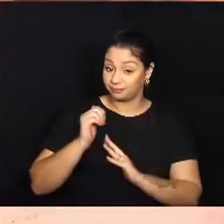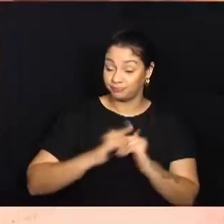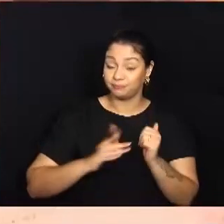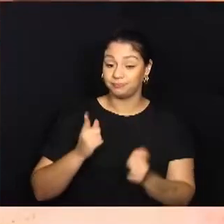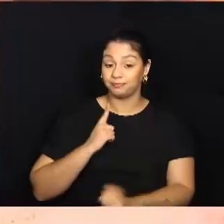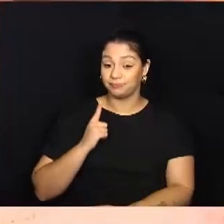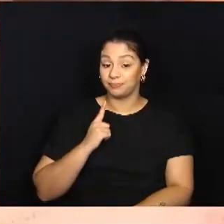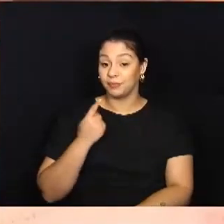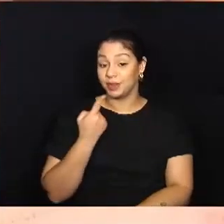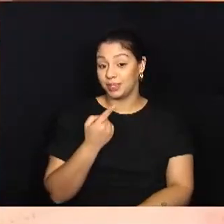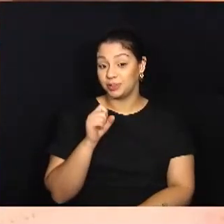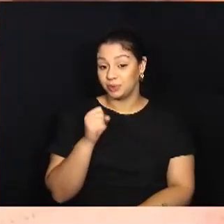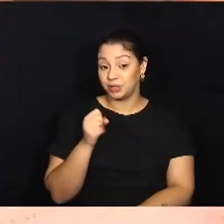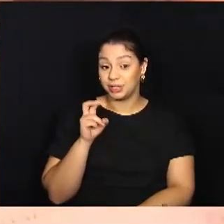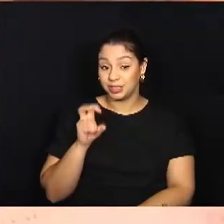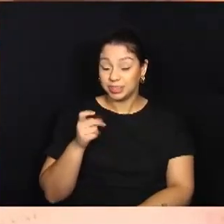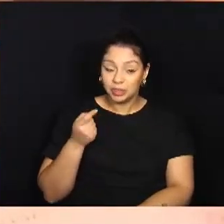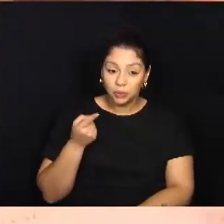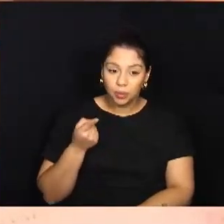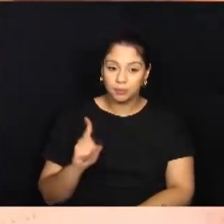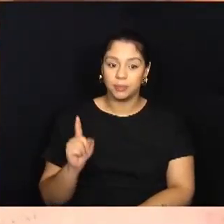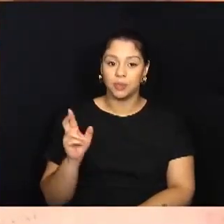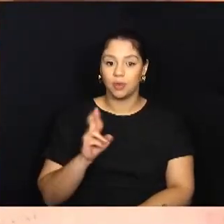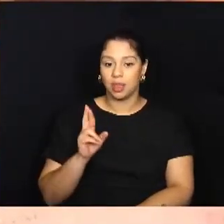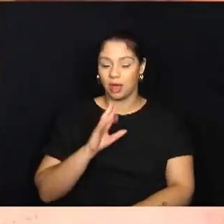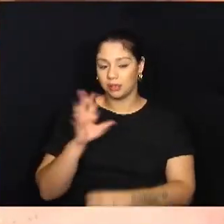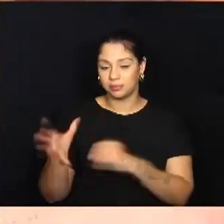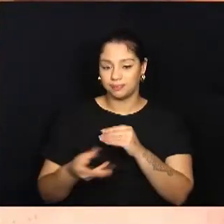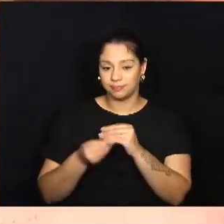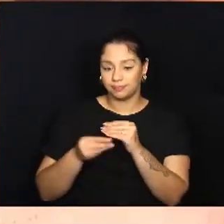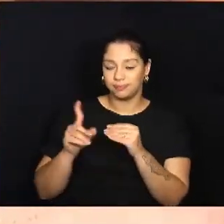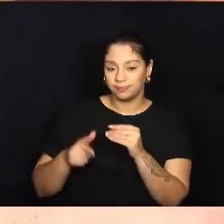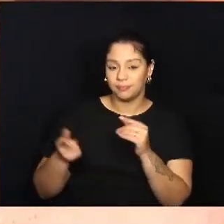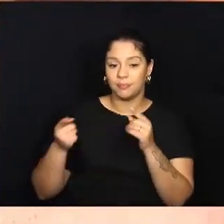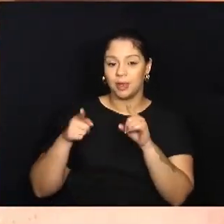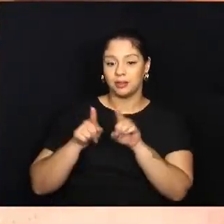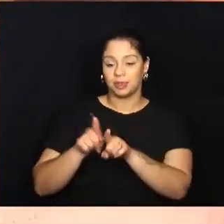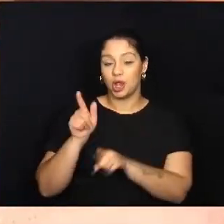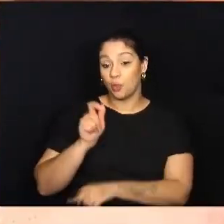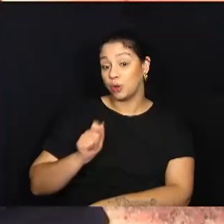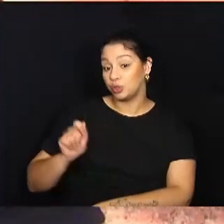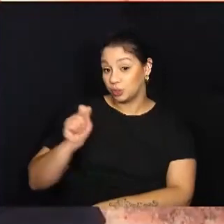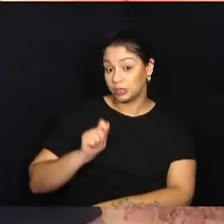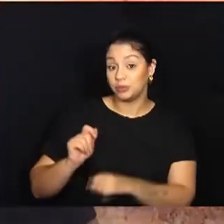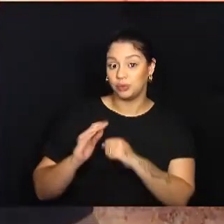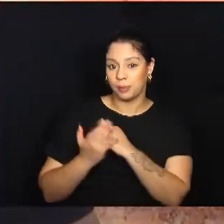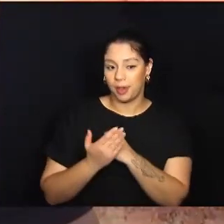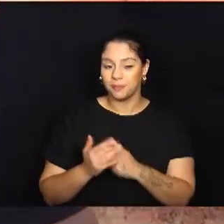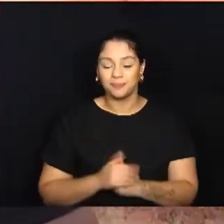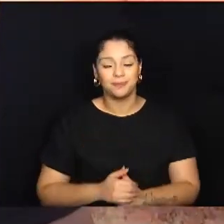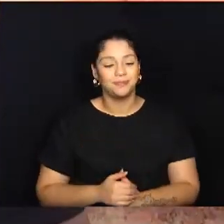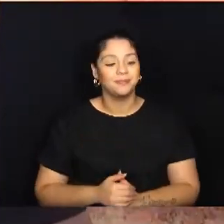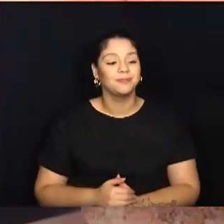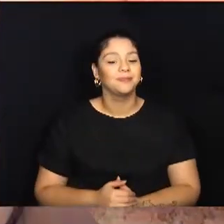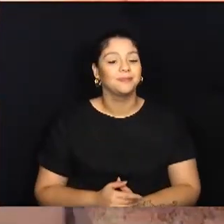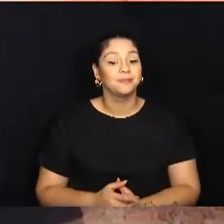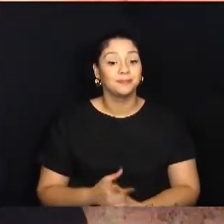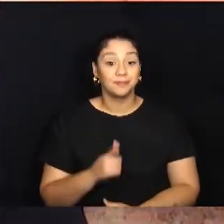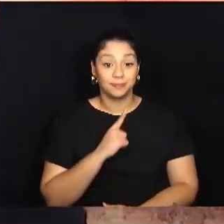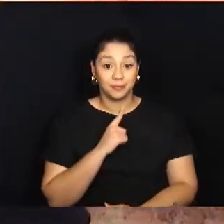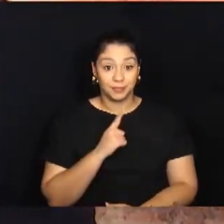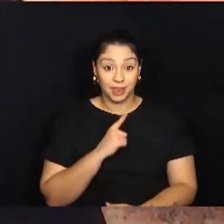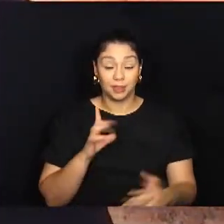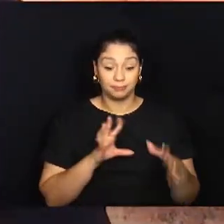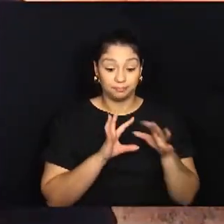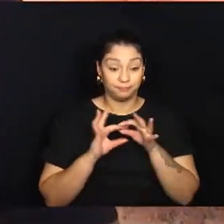destinados R$ 185 mil de emendas em parceria com a Associação do Bairro. Quando você tem a união